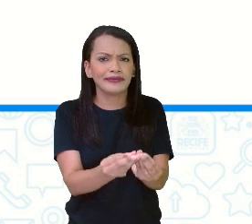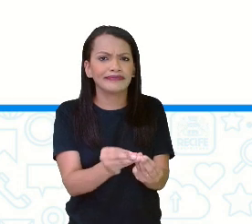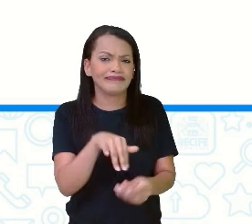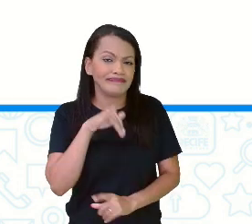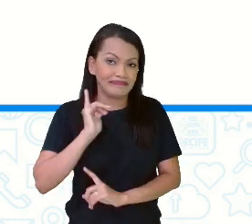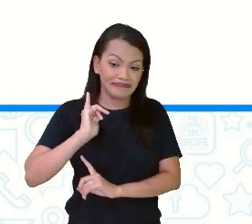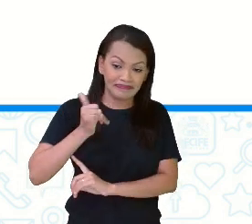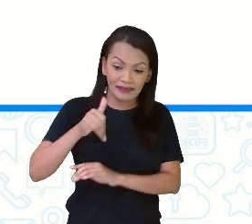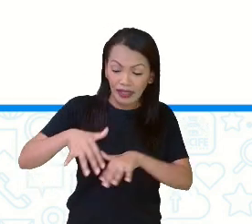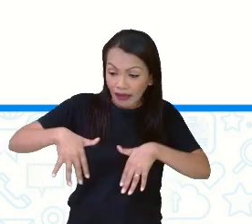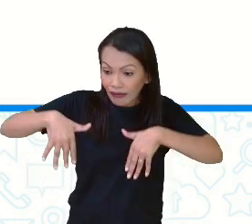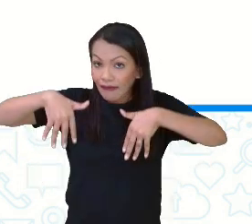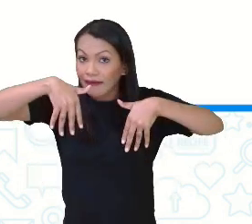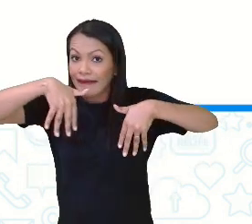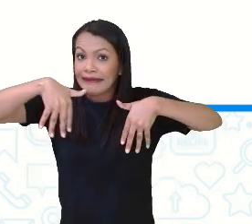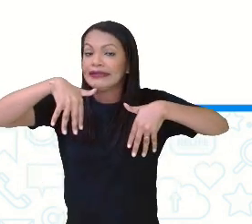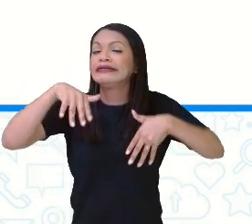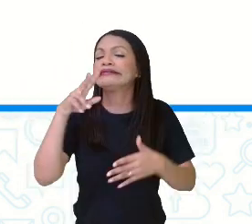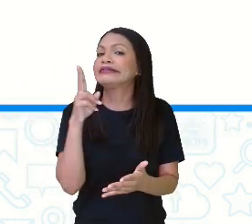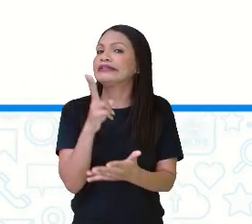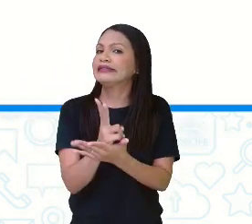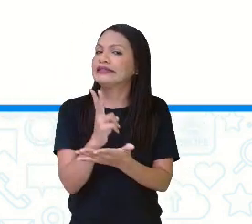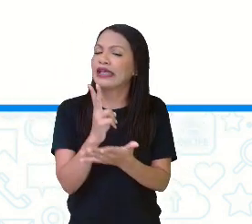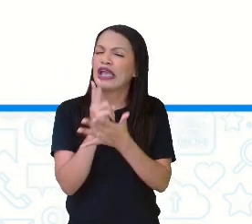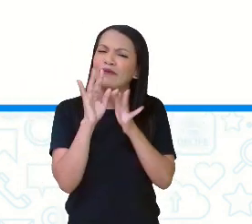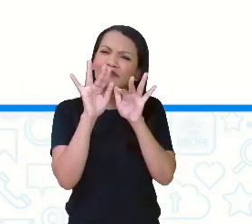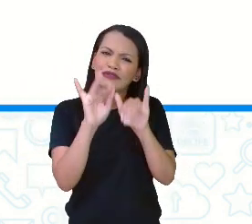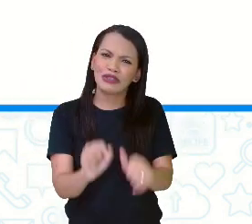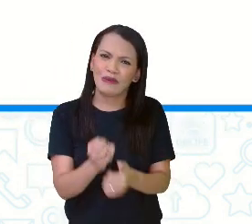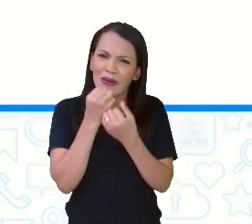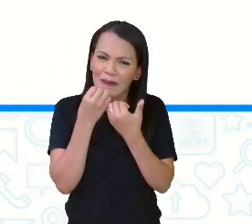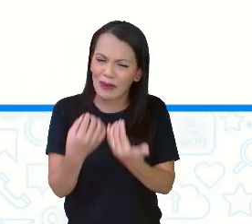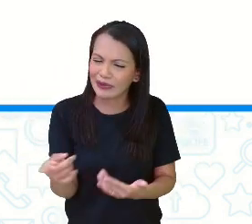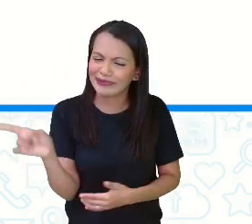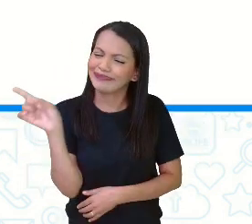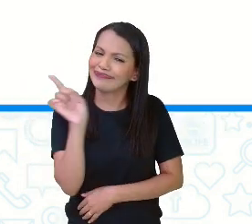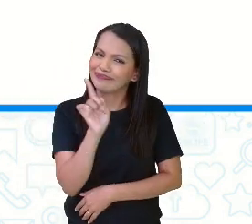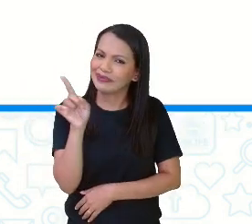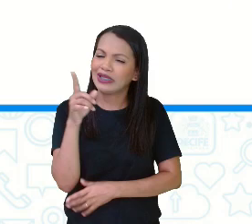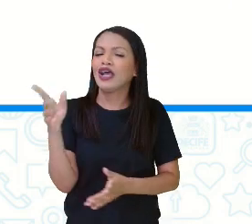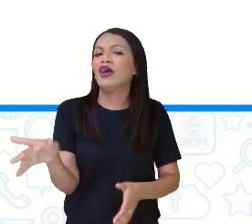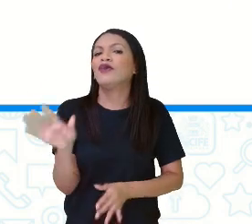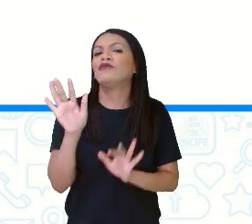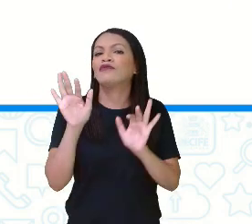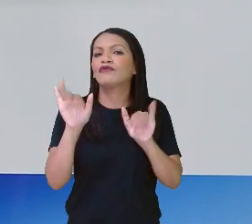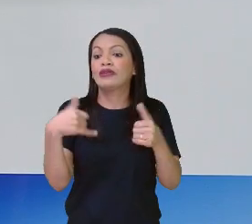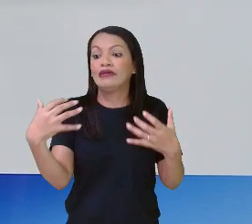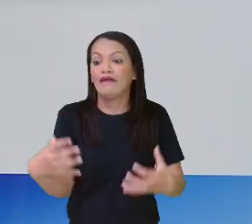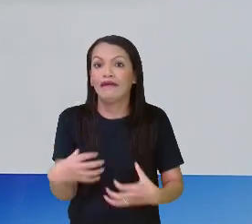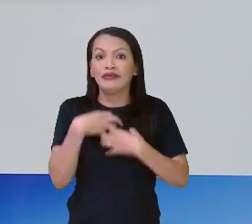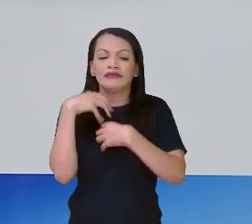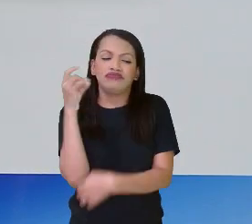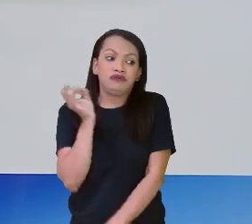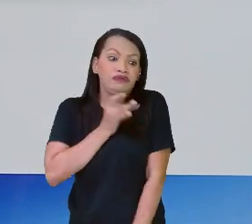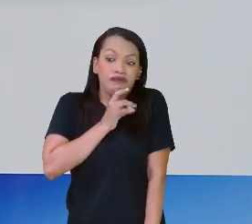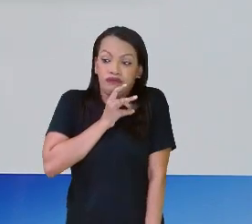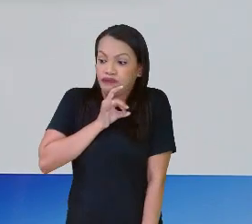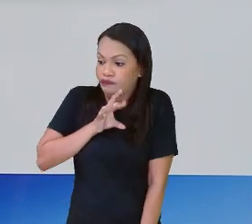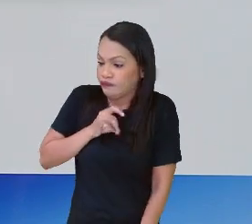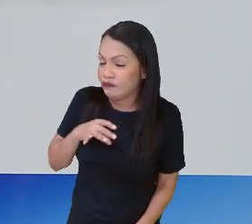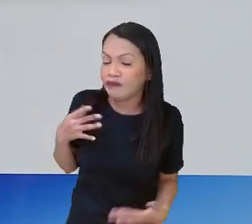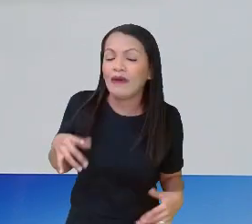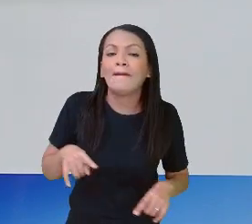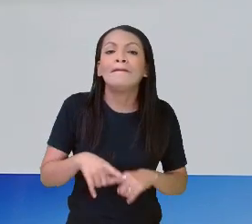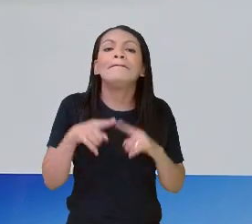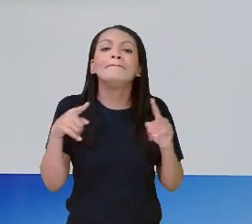contos de assombração, nem sempre o final é feliz, geralmente é aquele final inesperado, né? Aquele medo, aquela coisa, mas no